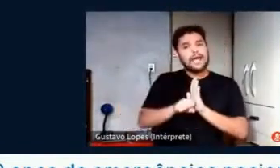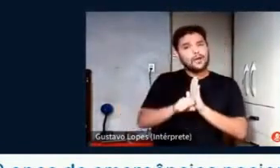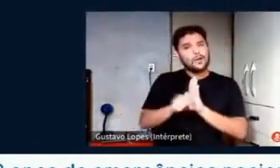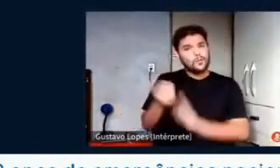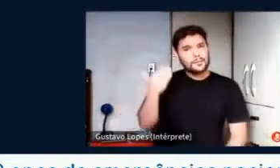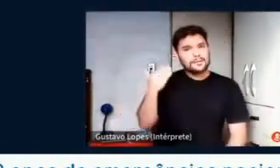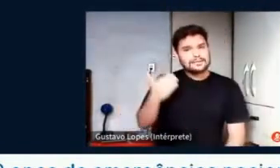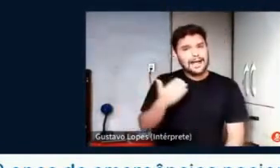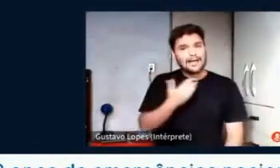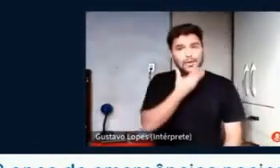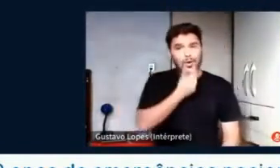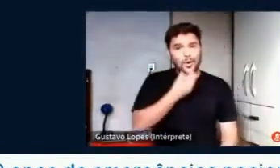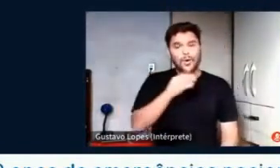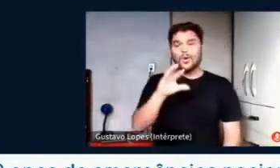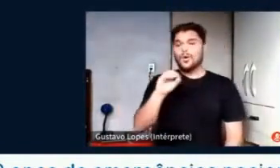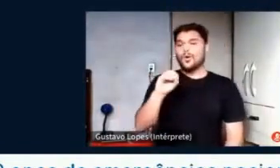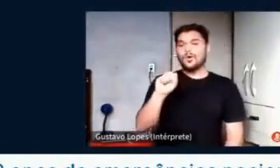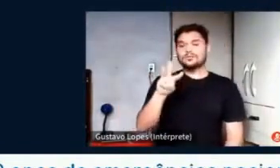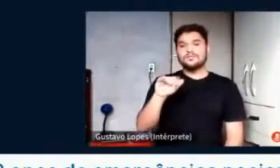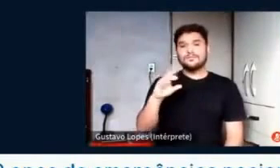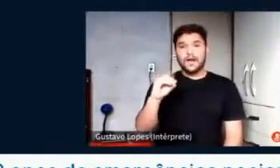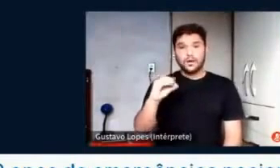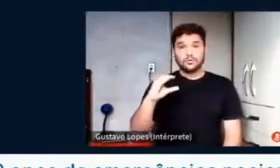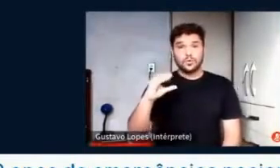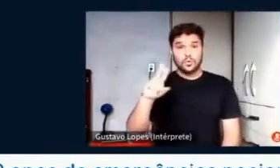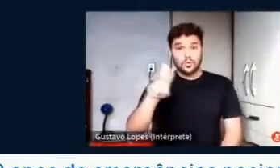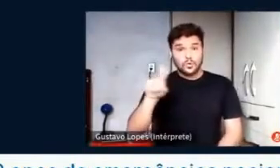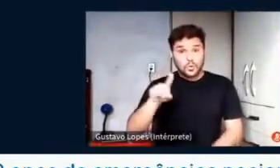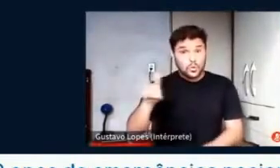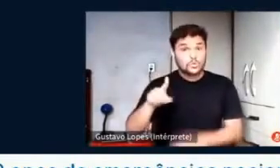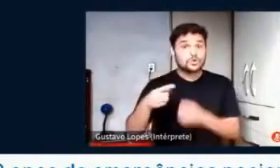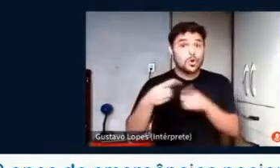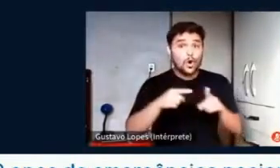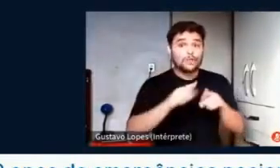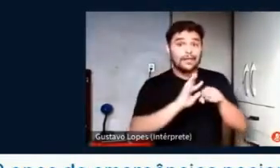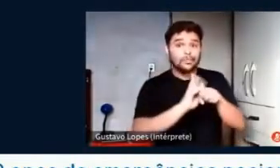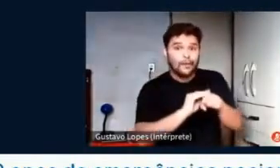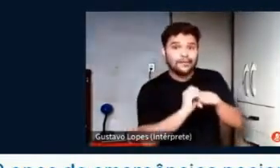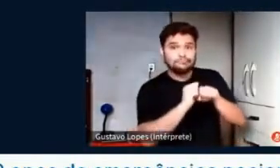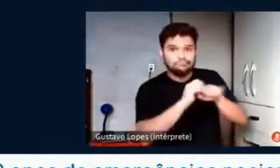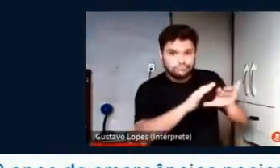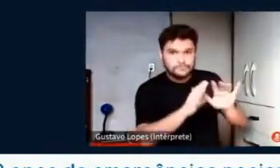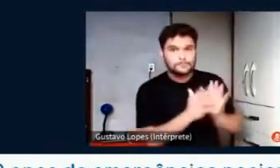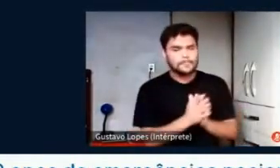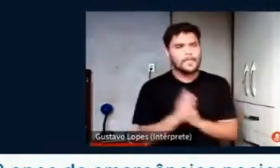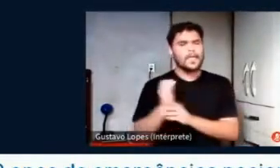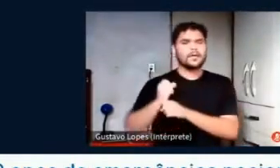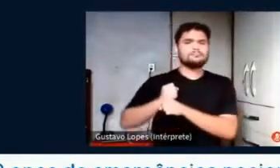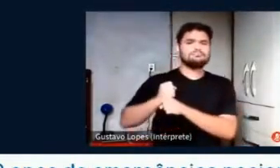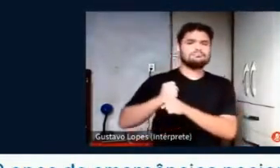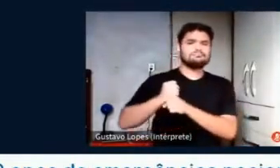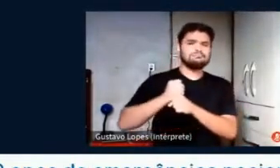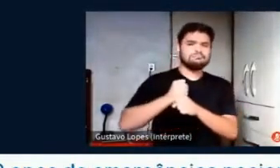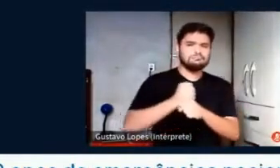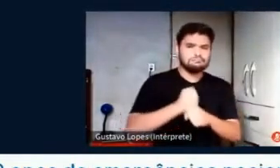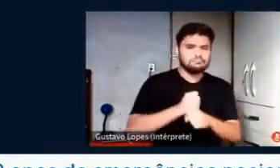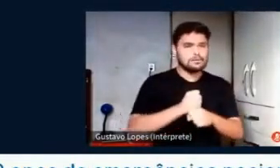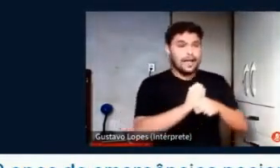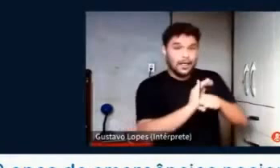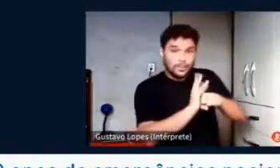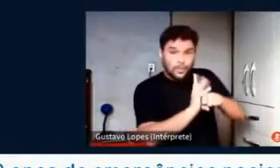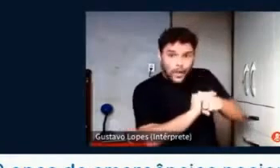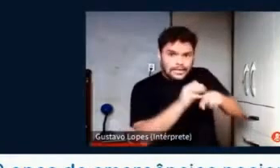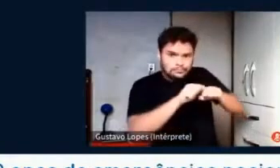Oswaldo Cruz e no enfrentamento às epidemias. Durante muitos anos, as epidemias